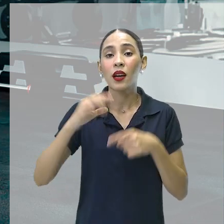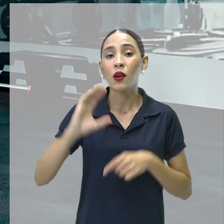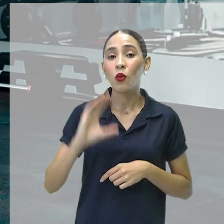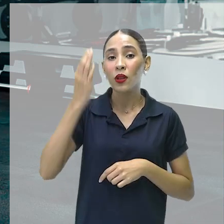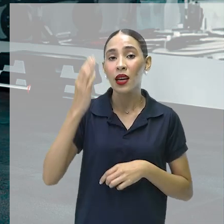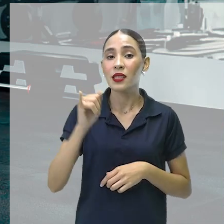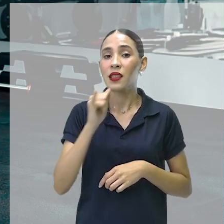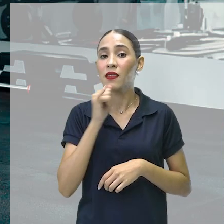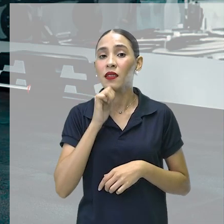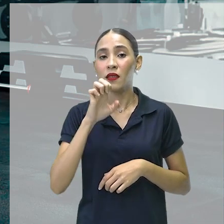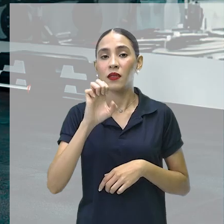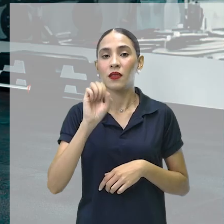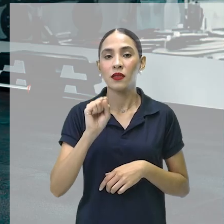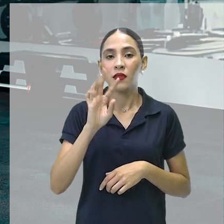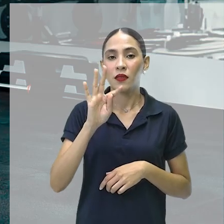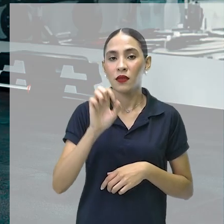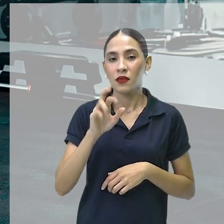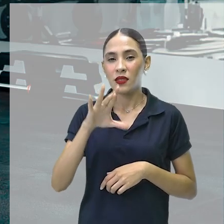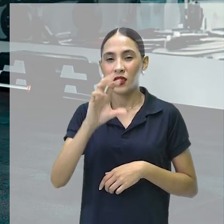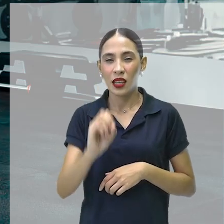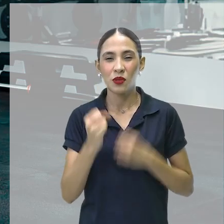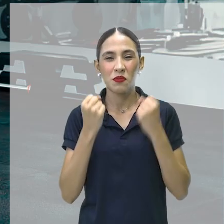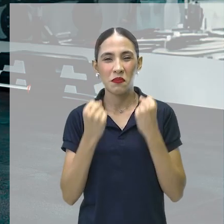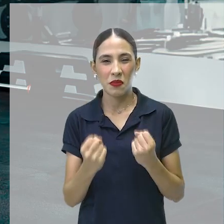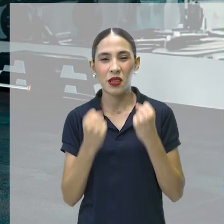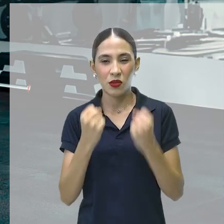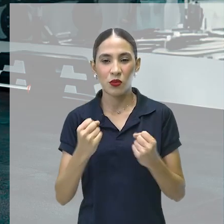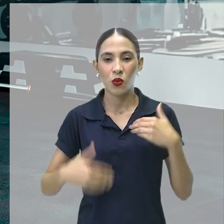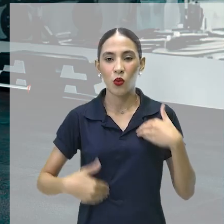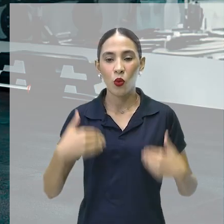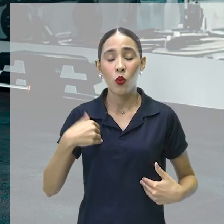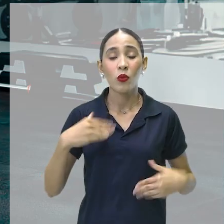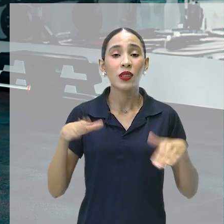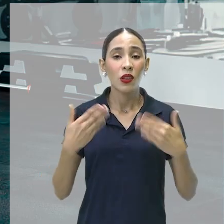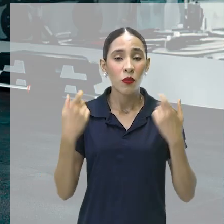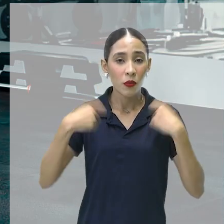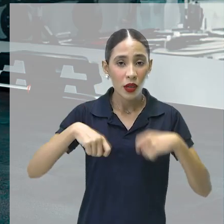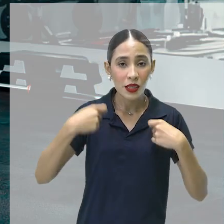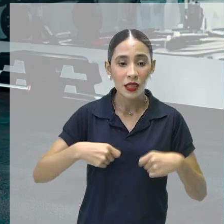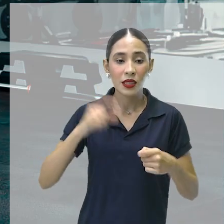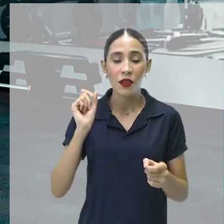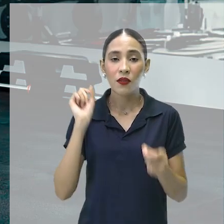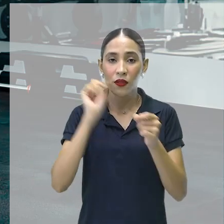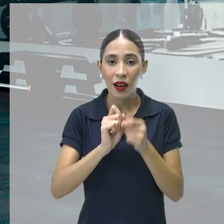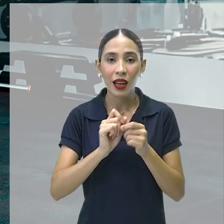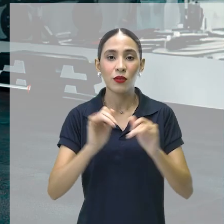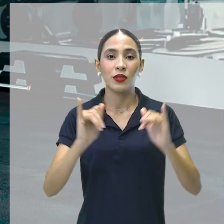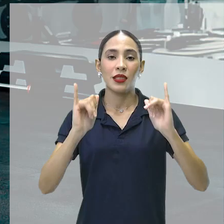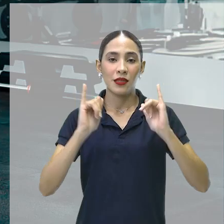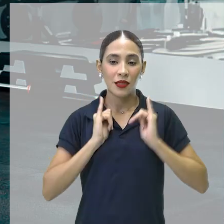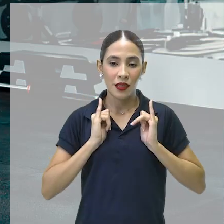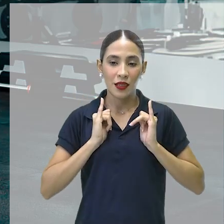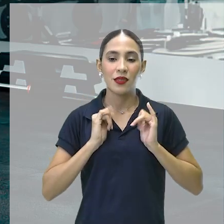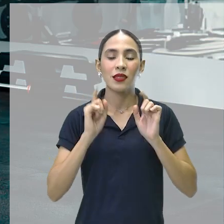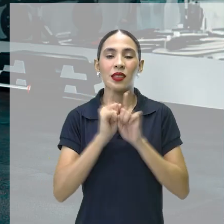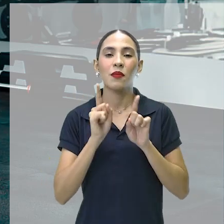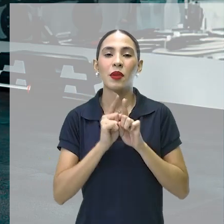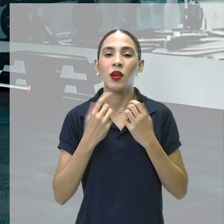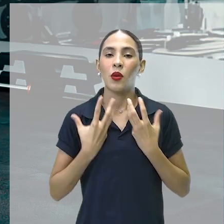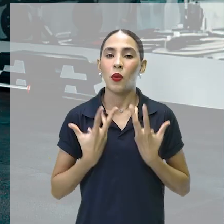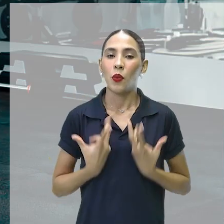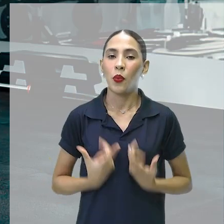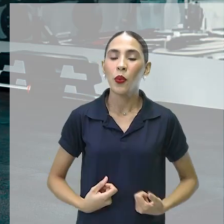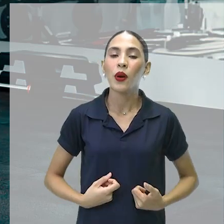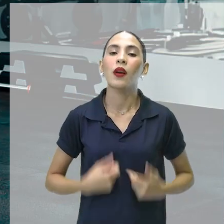fica estático, criando uma sobrecarga de treino. Então, é necessário que a gente descanse, que a gente